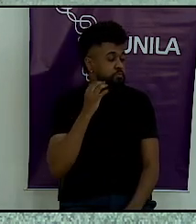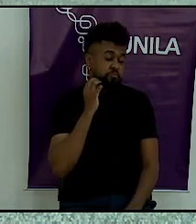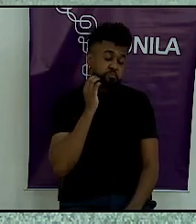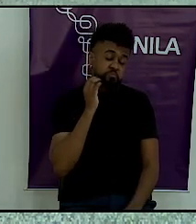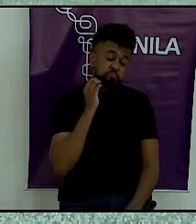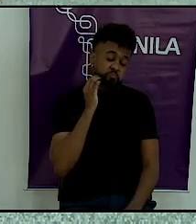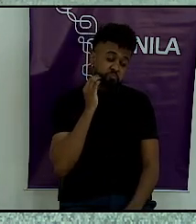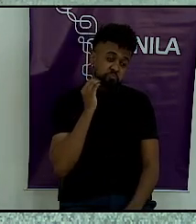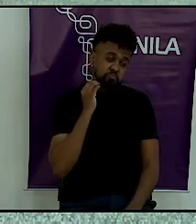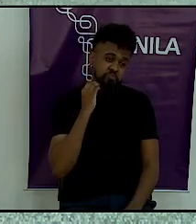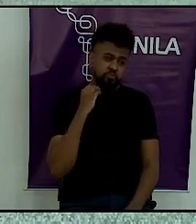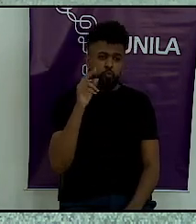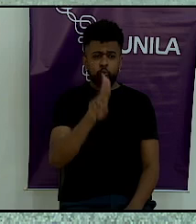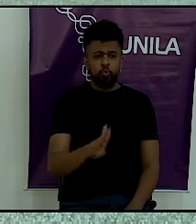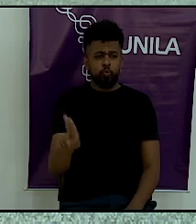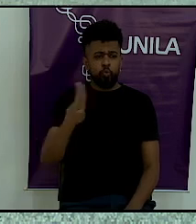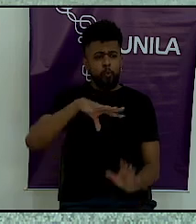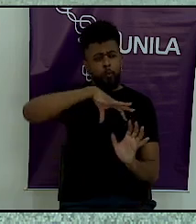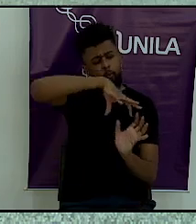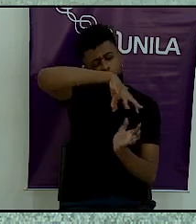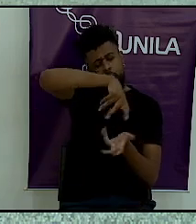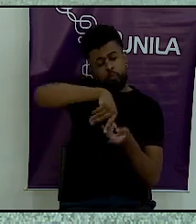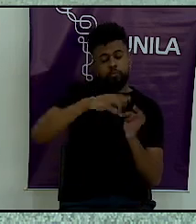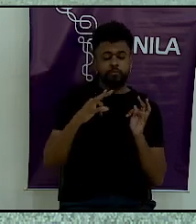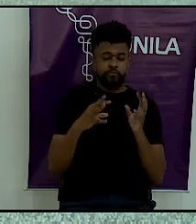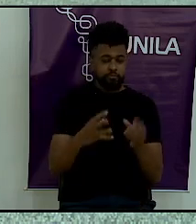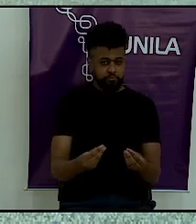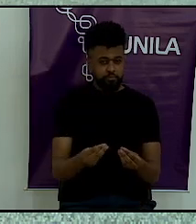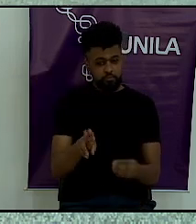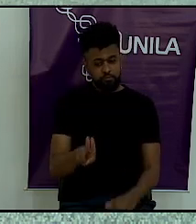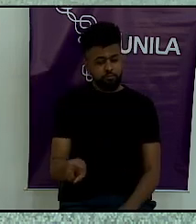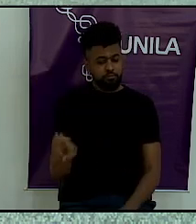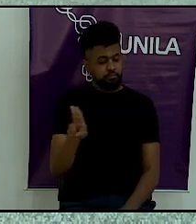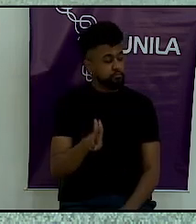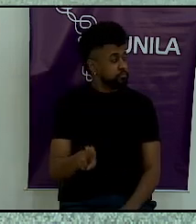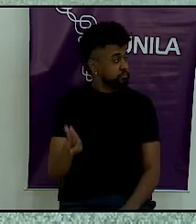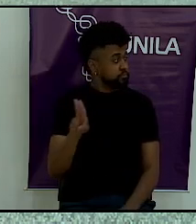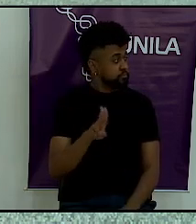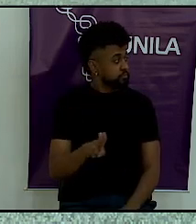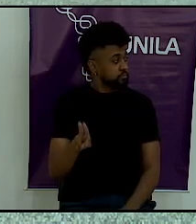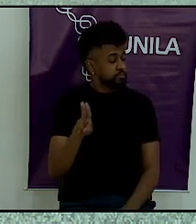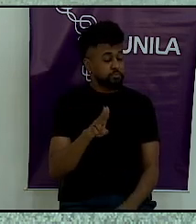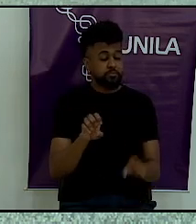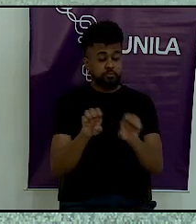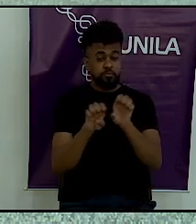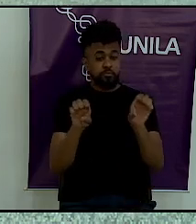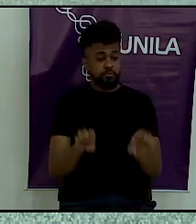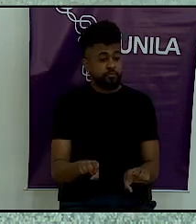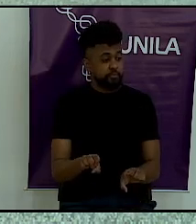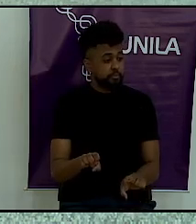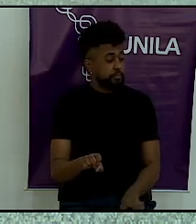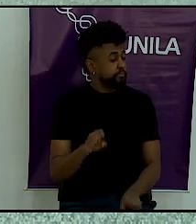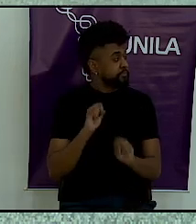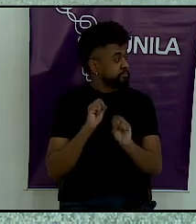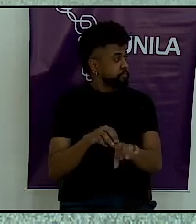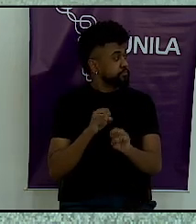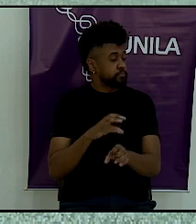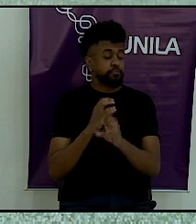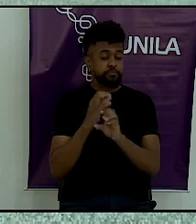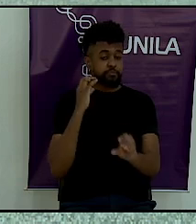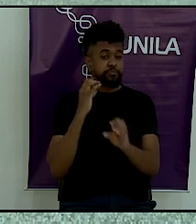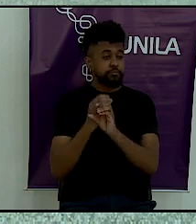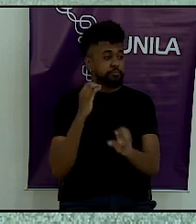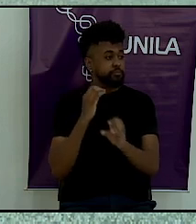Está sendo utilizado mundialmente já, as melhores universidades do mundo utilizam o MOLA estrutural para o ensino das engenharias,